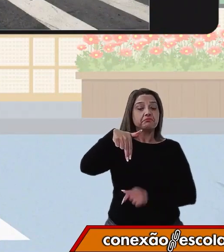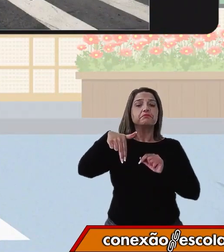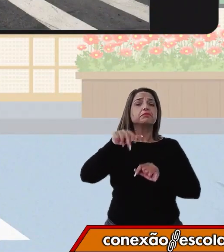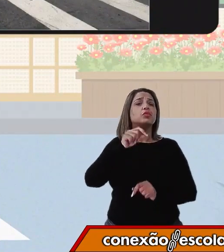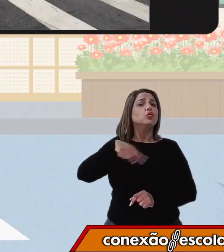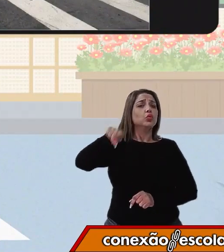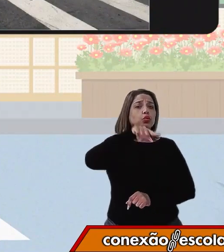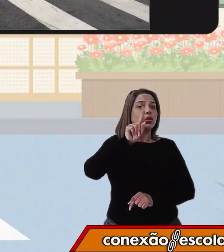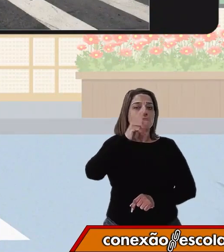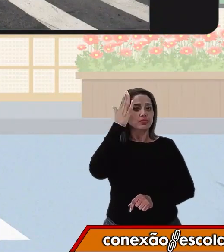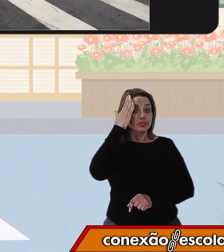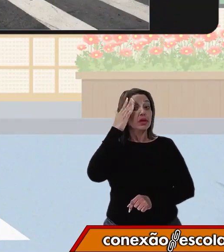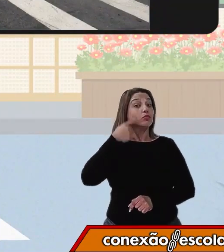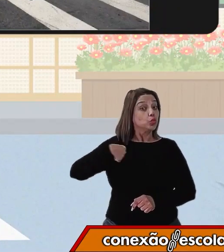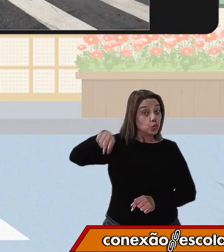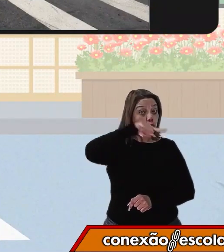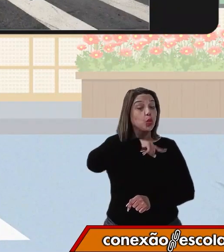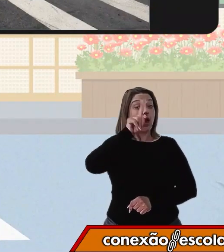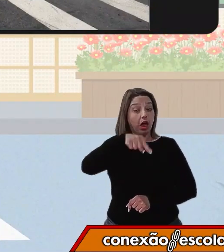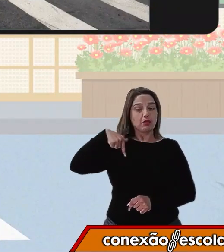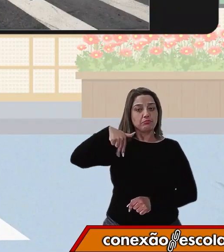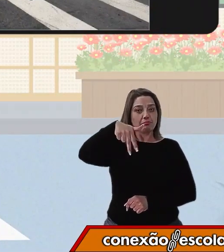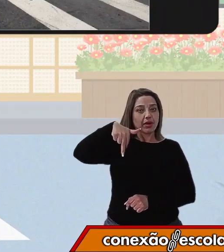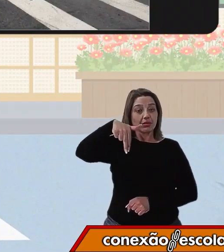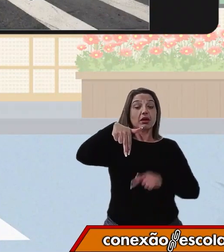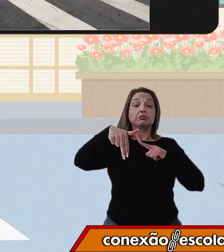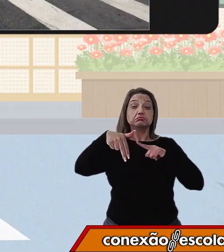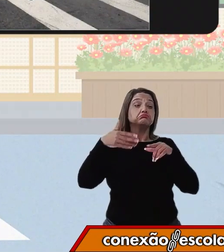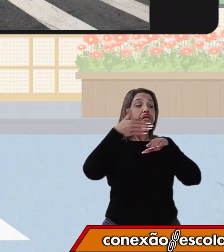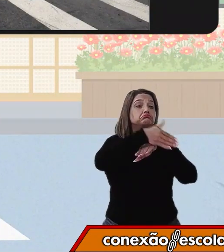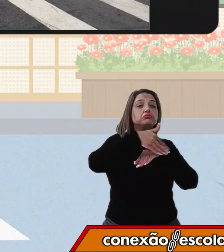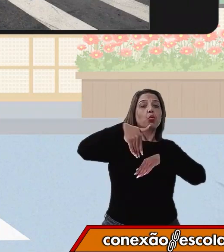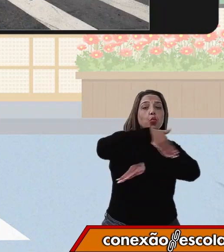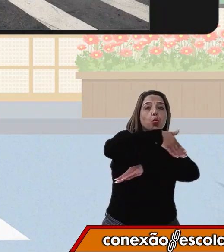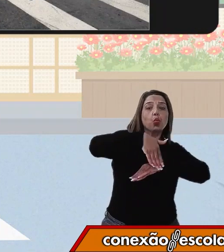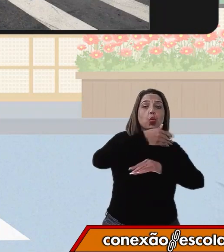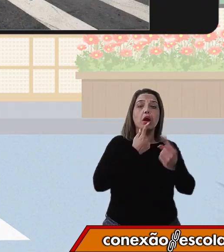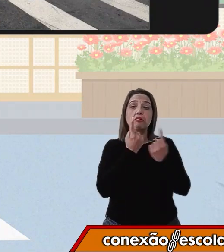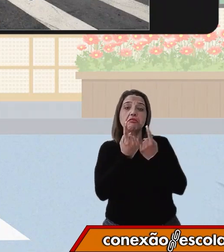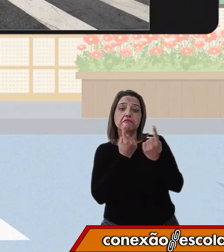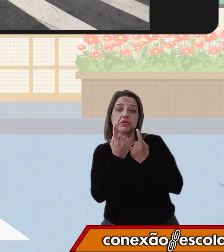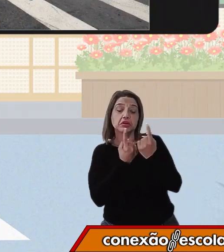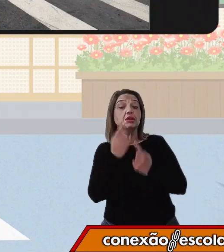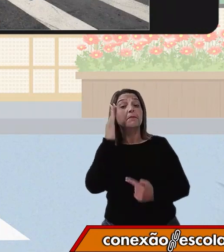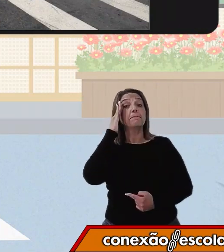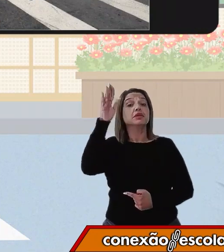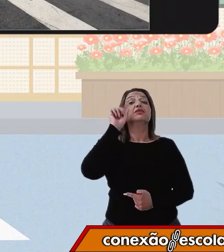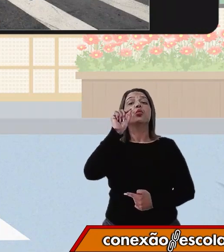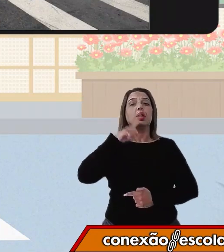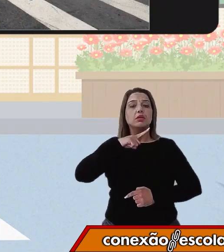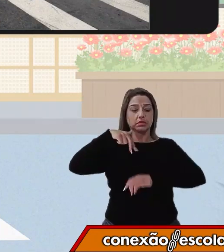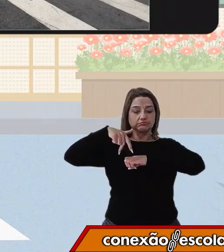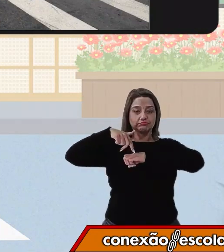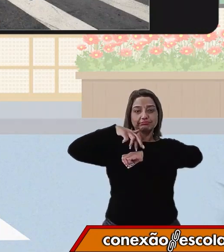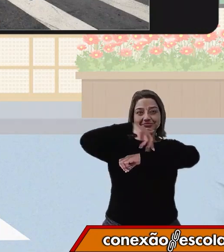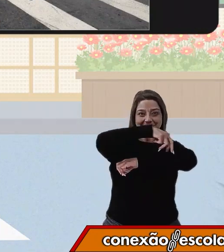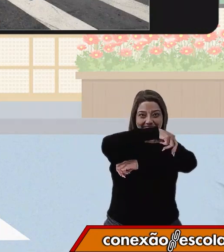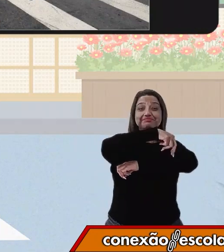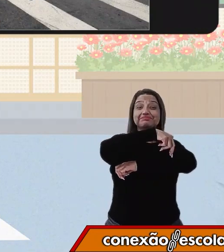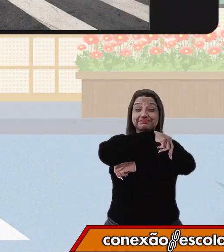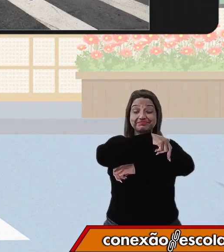Todos nós somos pedestres ao locomovermos pelas ruas Avenidas e principalmente pelas